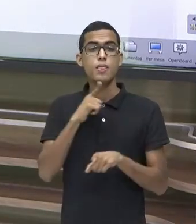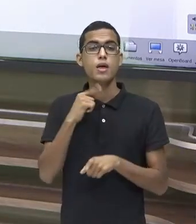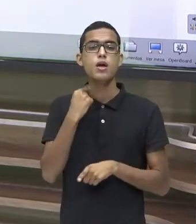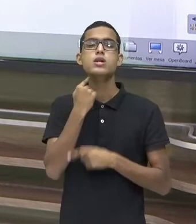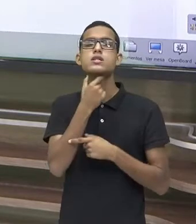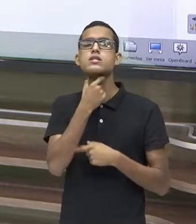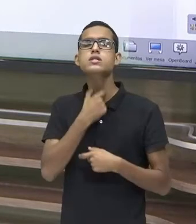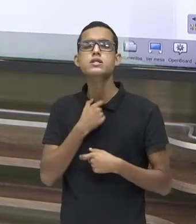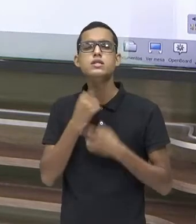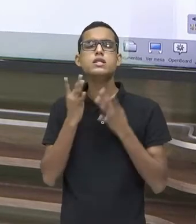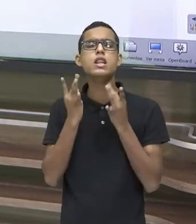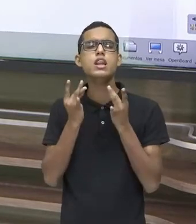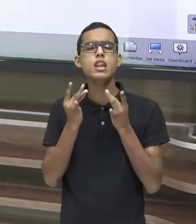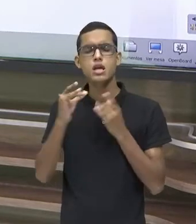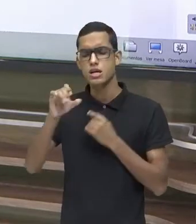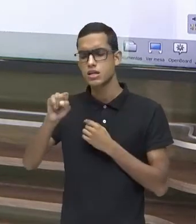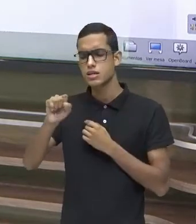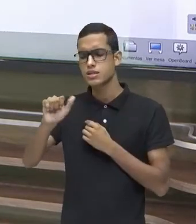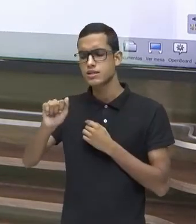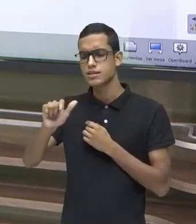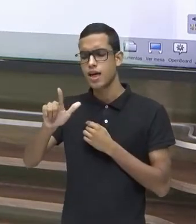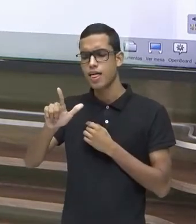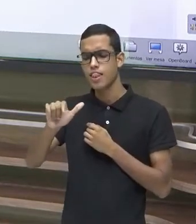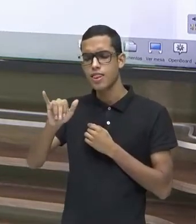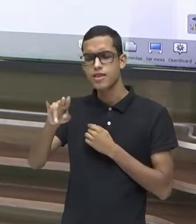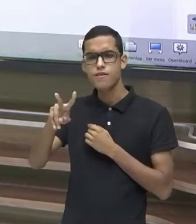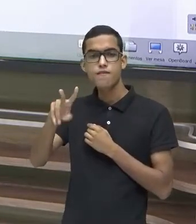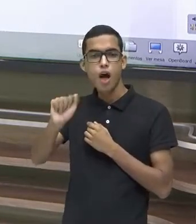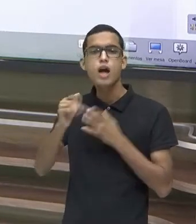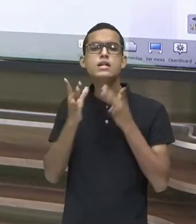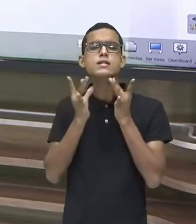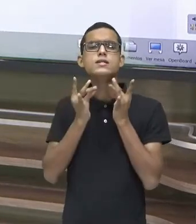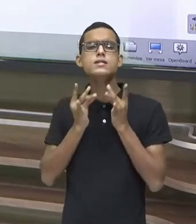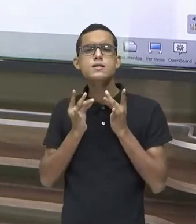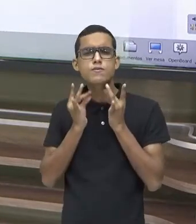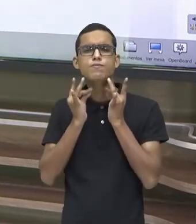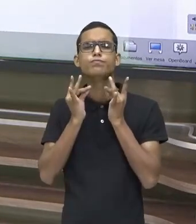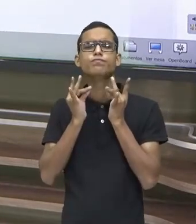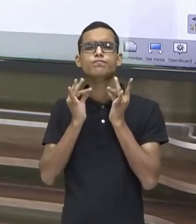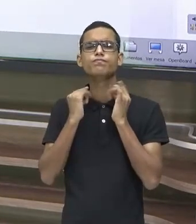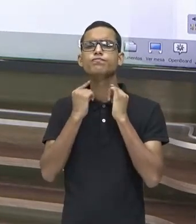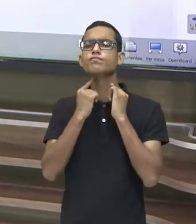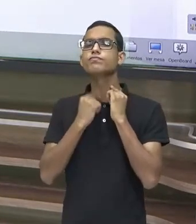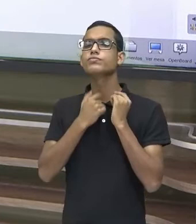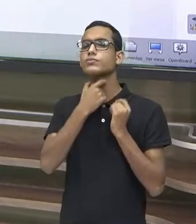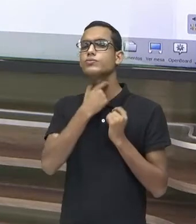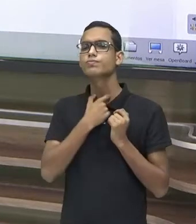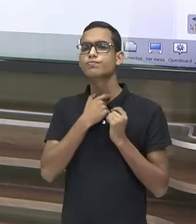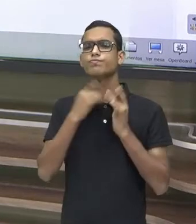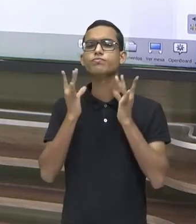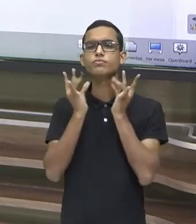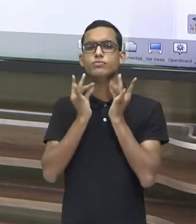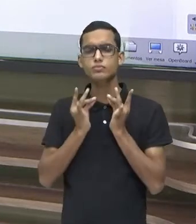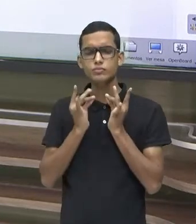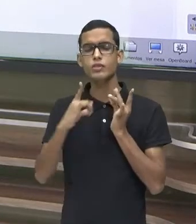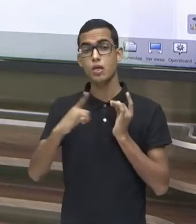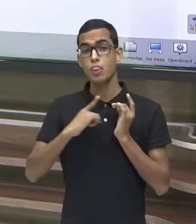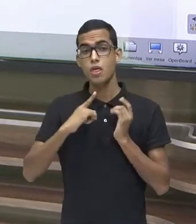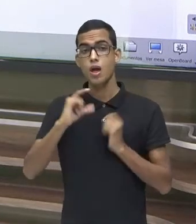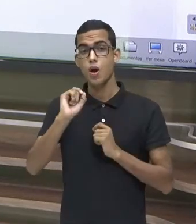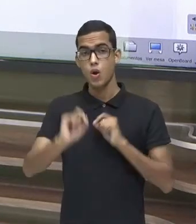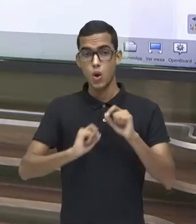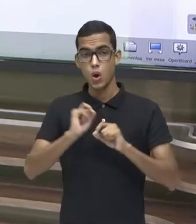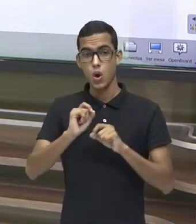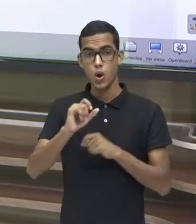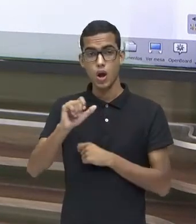ela tem enzimas específicas que vão atuar. No caso da saliva, existe ali uma enzima chamada